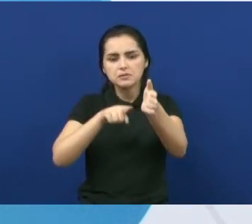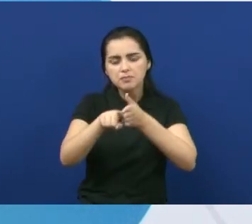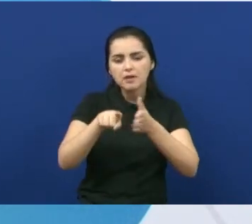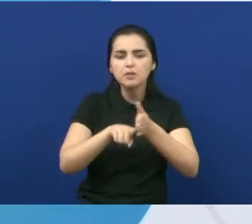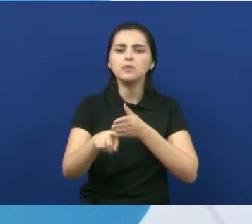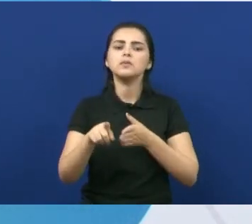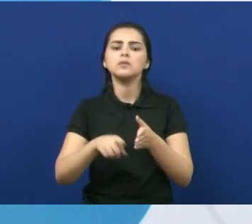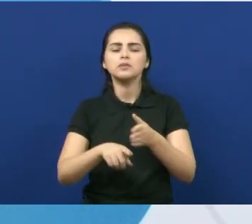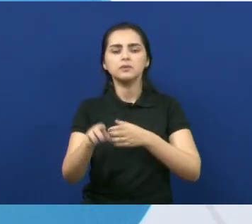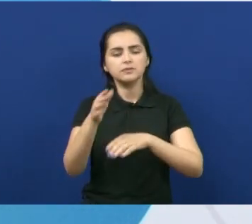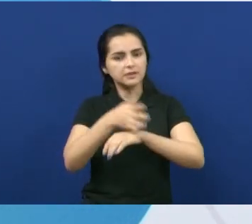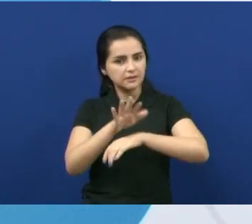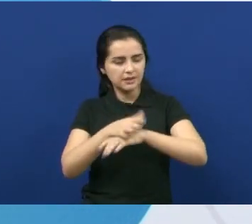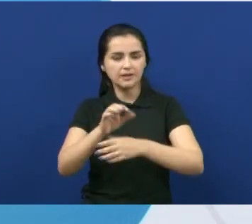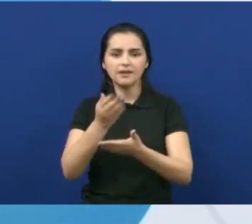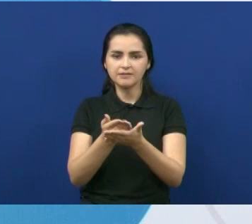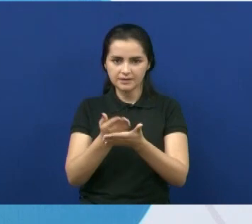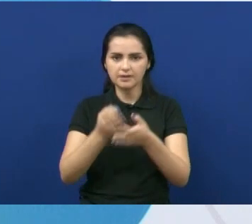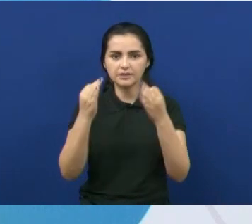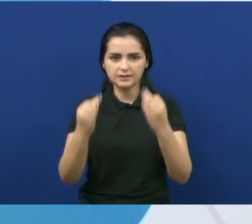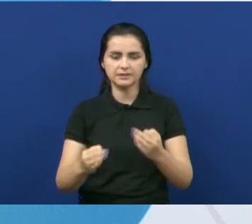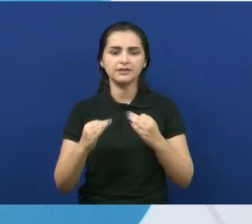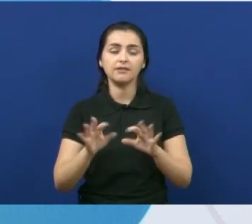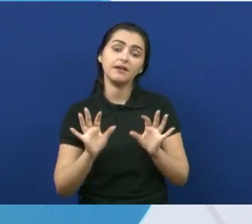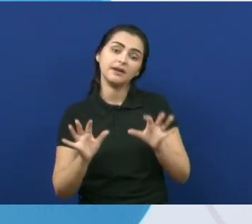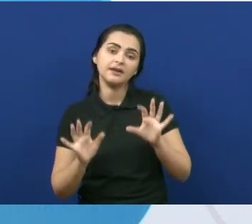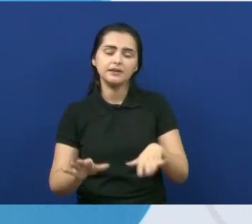todos esses materiais de aula, certo? No